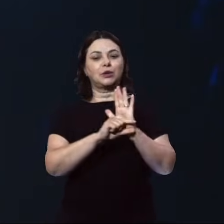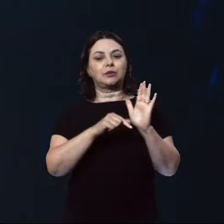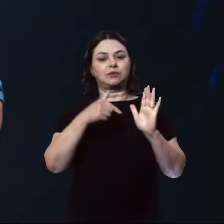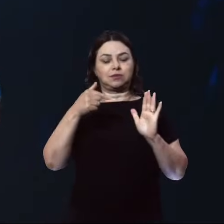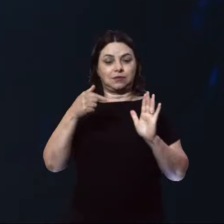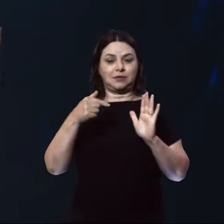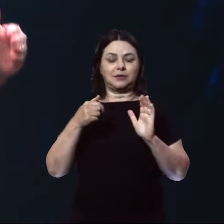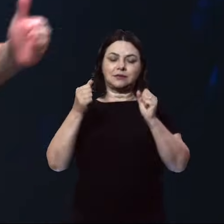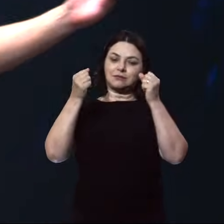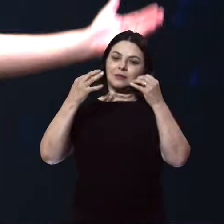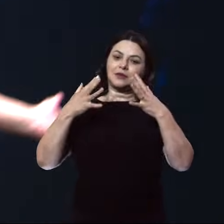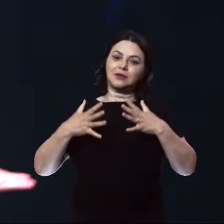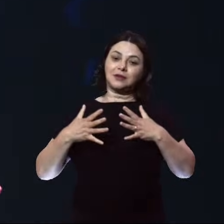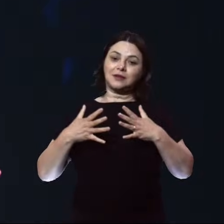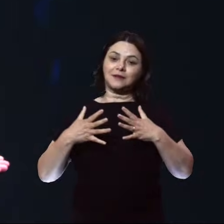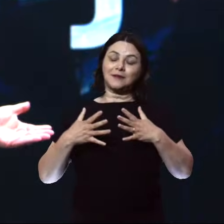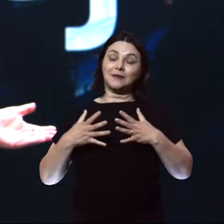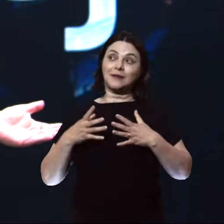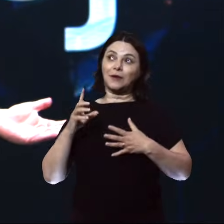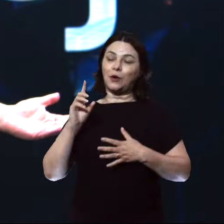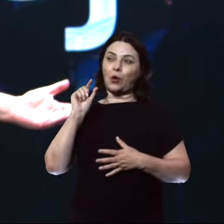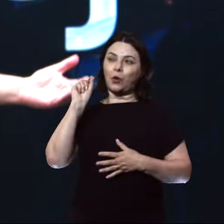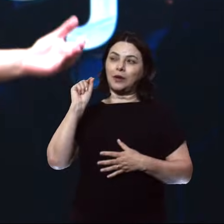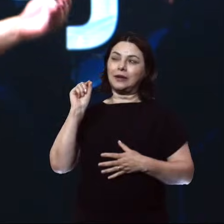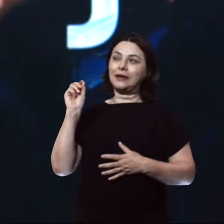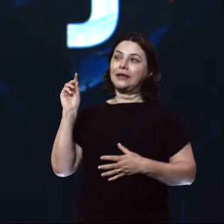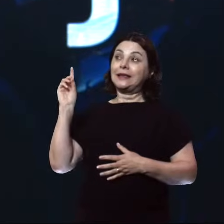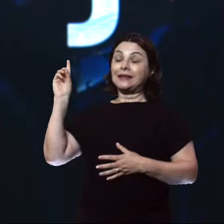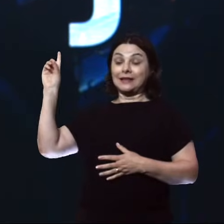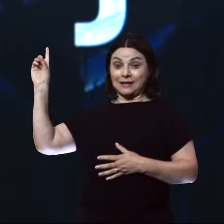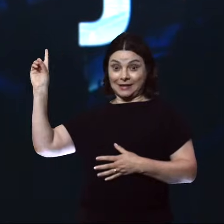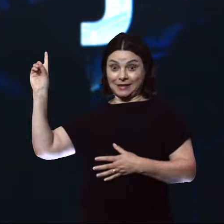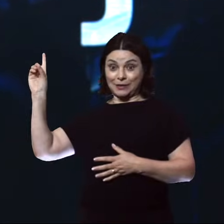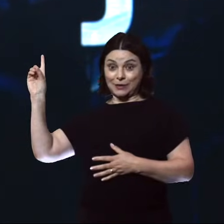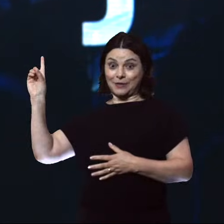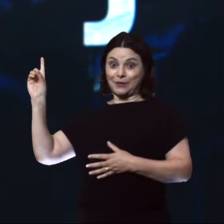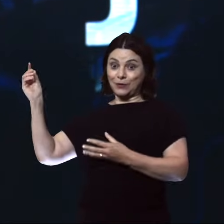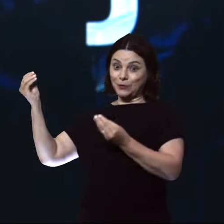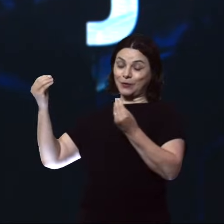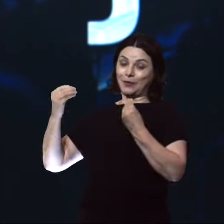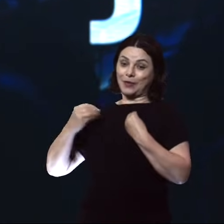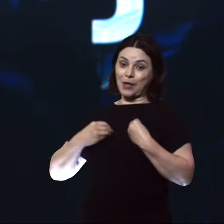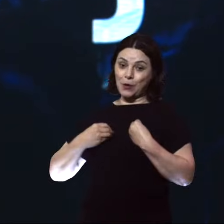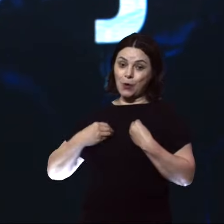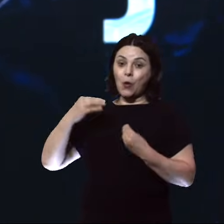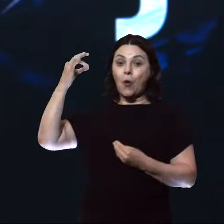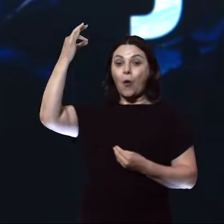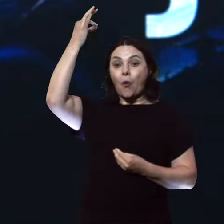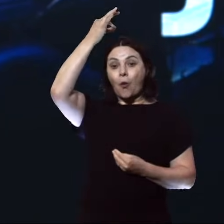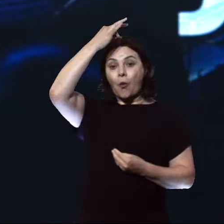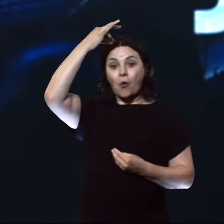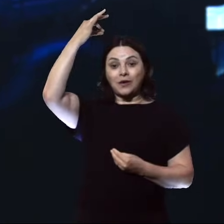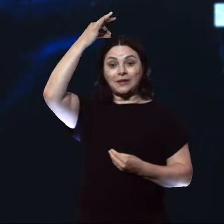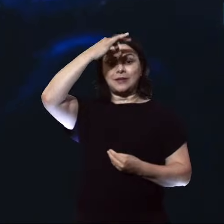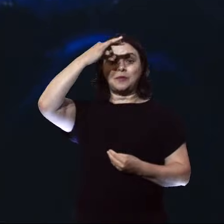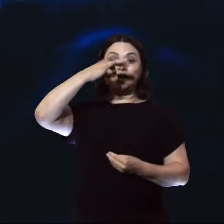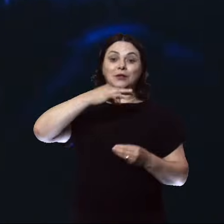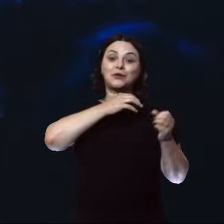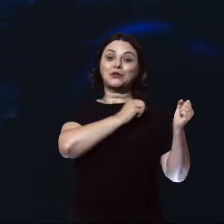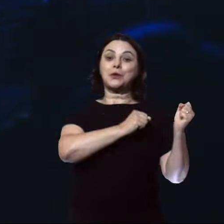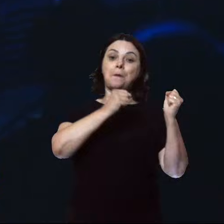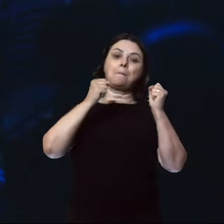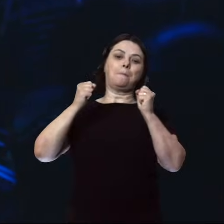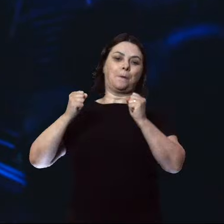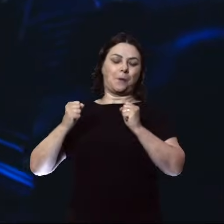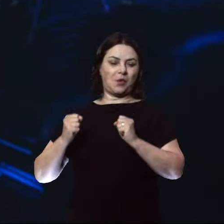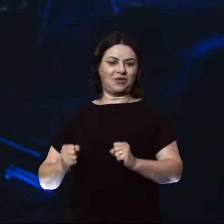dizendo com muita clareza: Deus não nos deu um espírito de covardia, mas de poder. Ele está fazendo um contraste. Ele